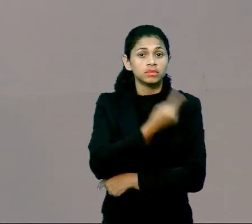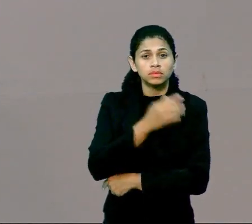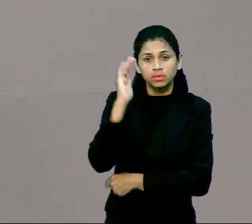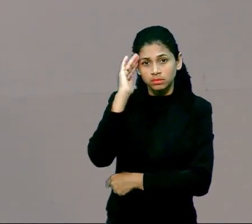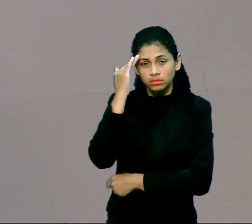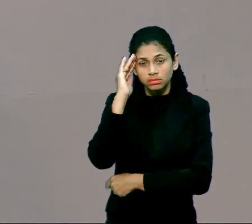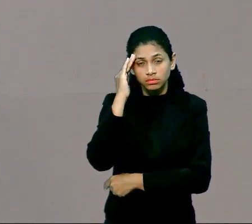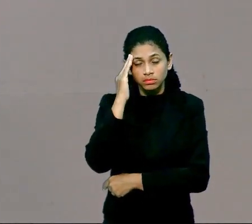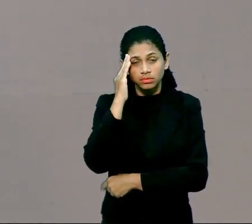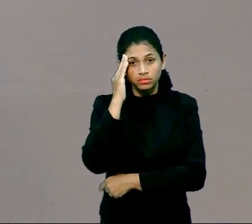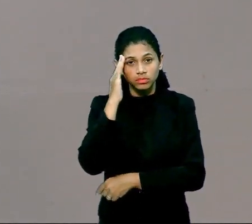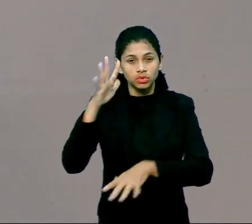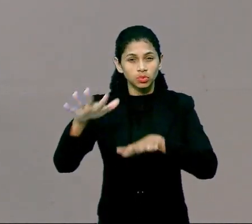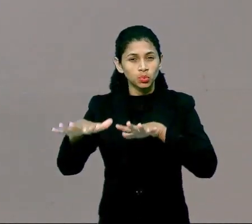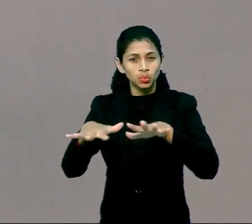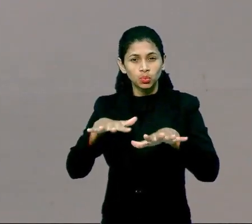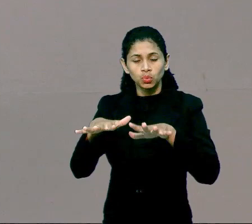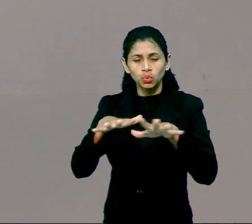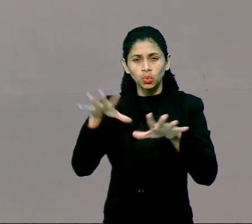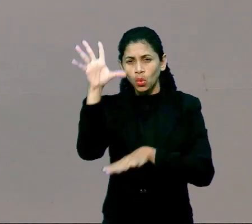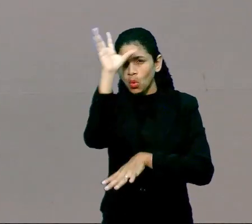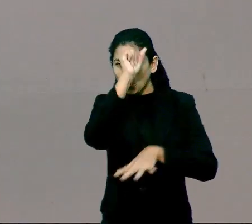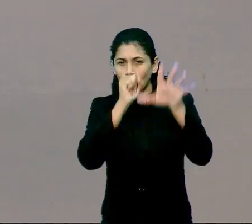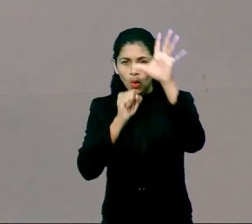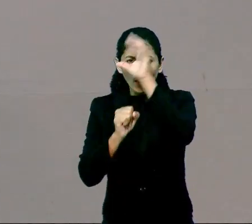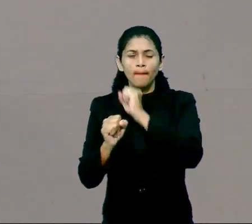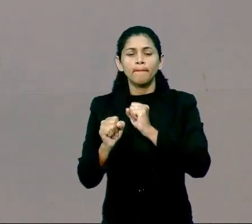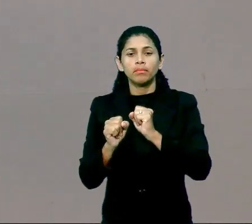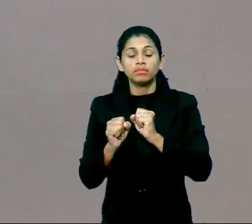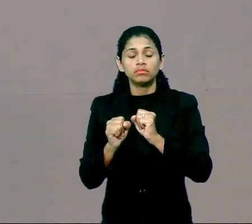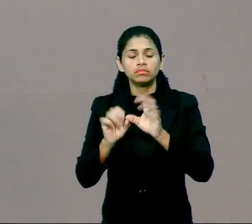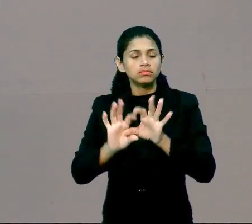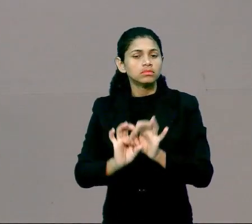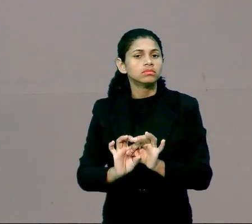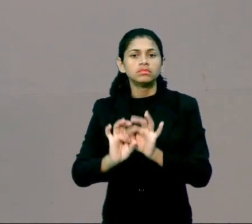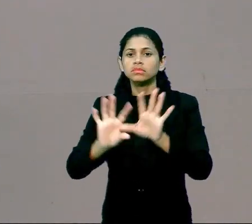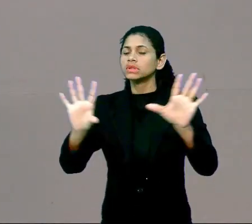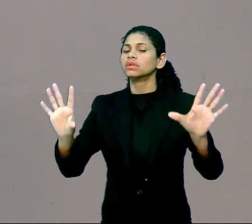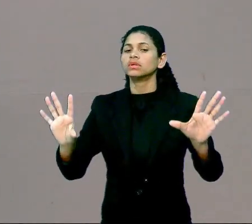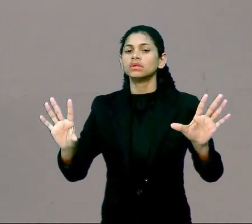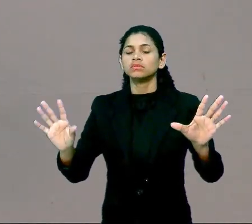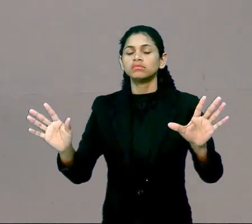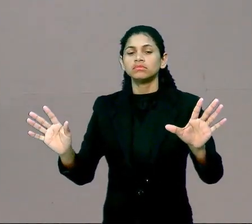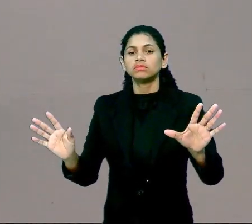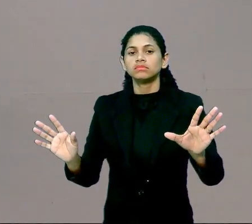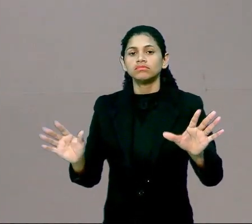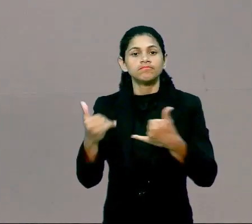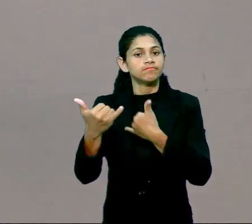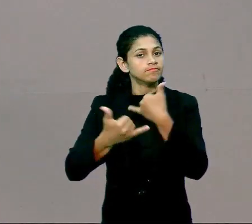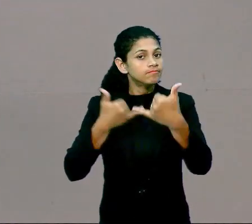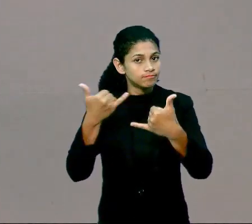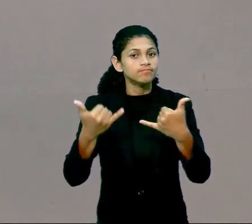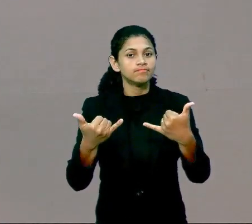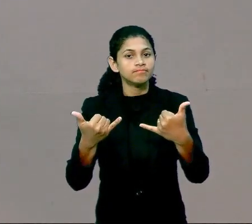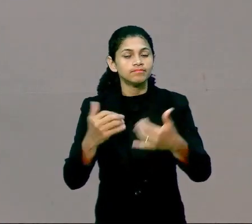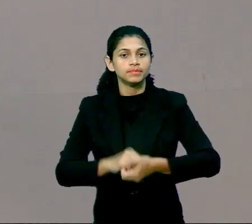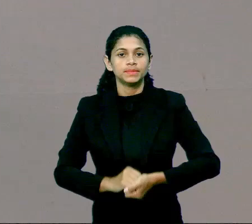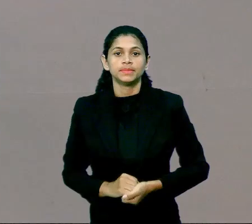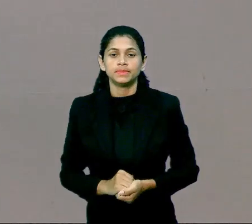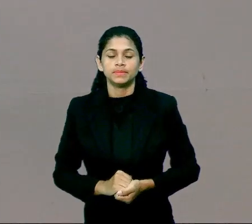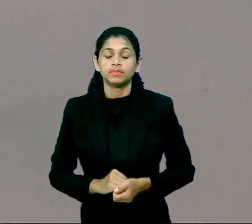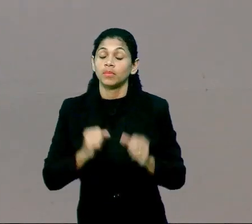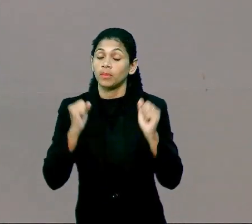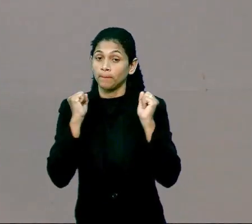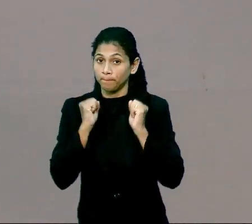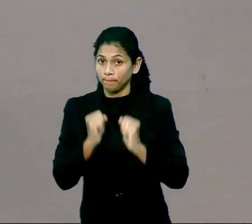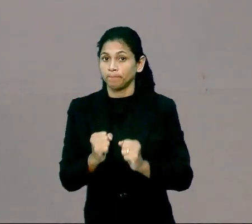do saber, a dinâmica do aprendizado, de uma forma descontraída, que você consegue absorver um pouco melhor. Então, a gente pode ter aquela